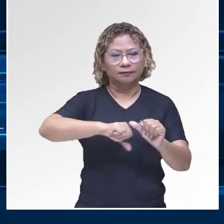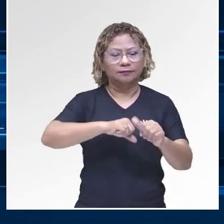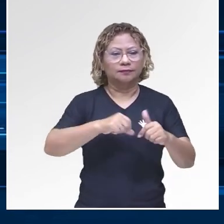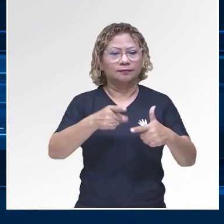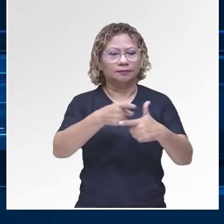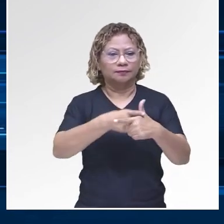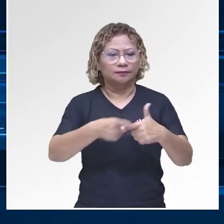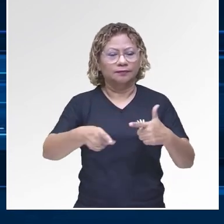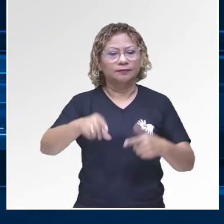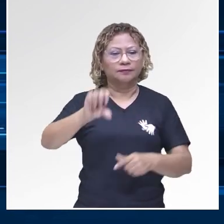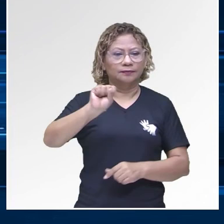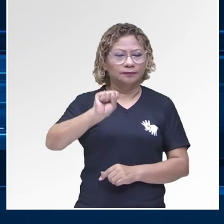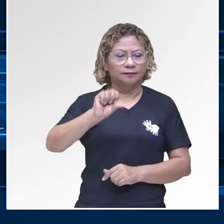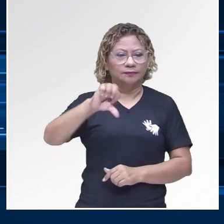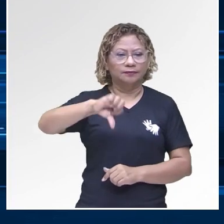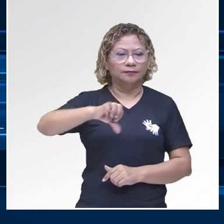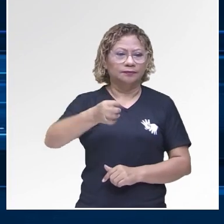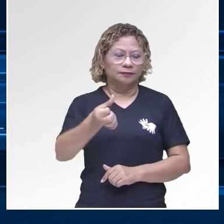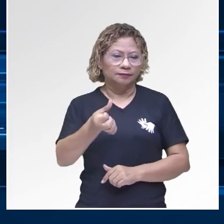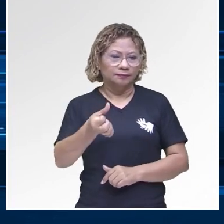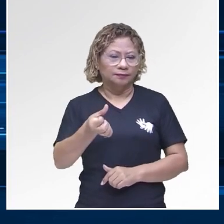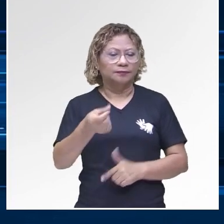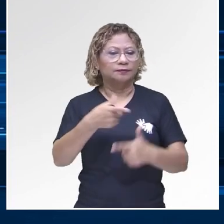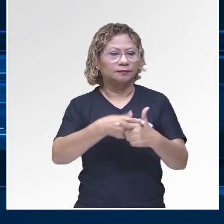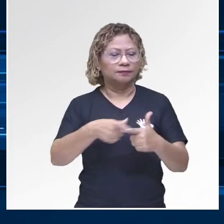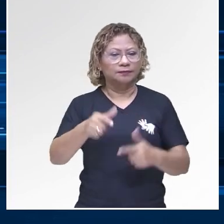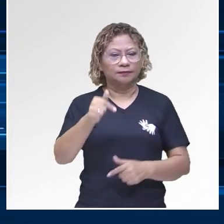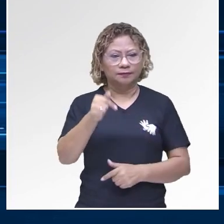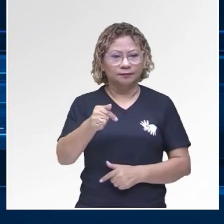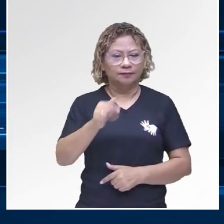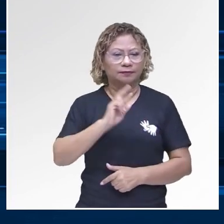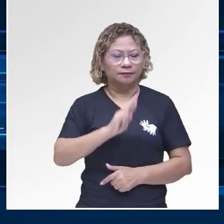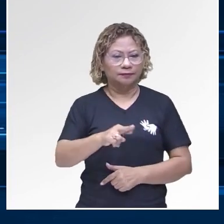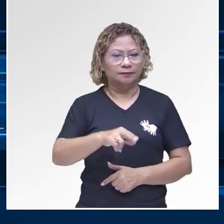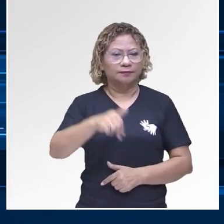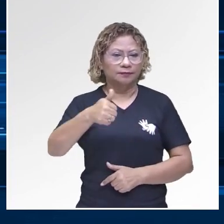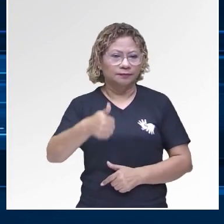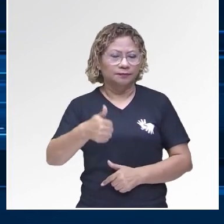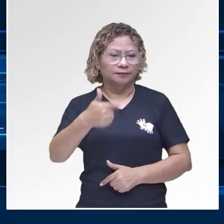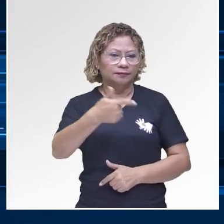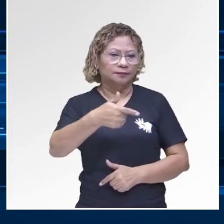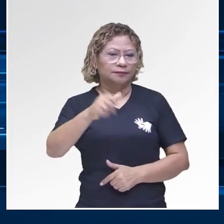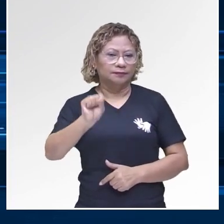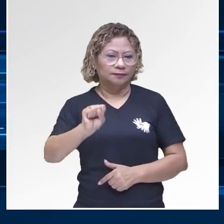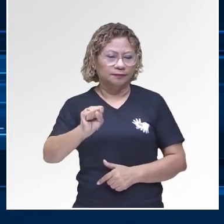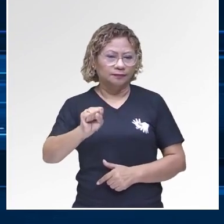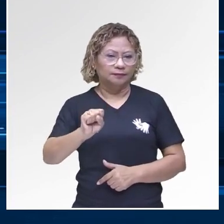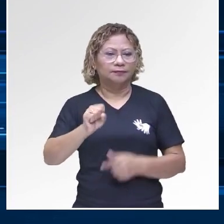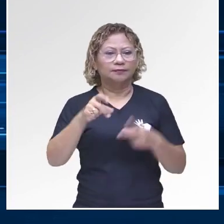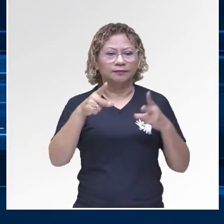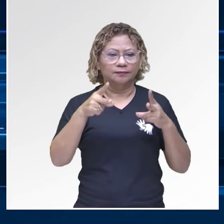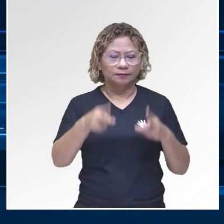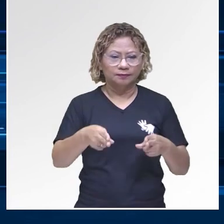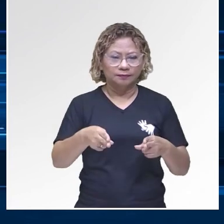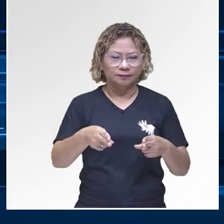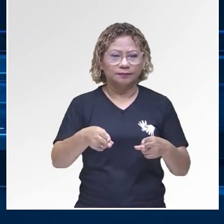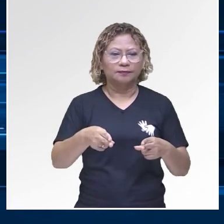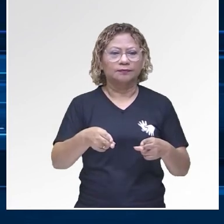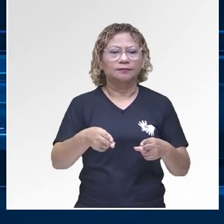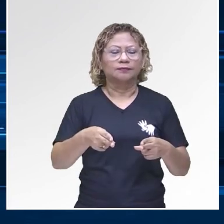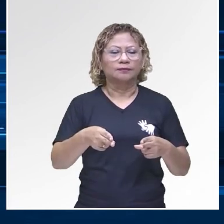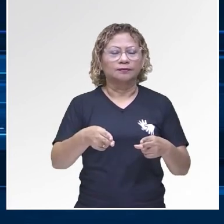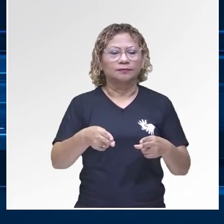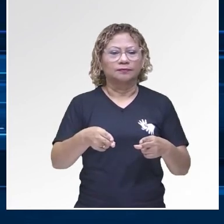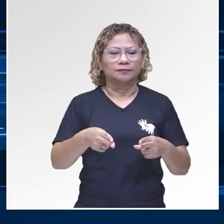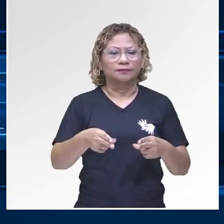dividido por 7 igual a n, que é a mesma coisa que n igual a 896